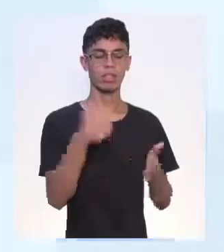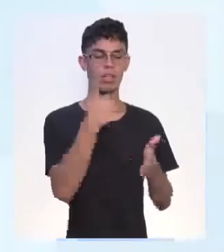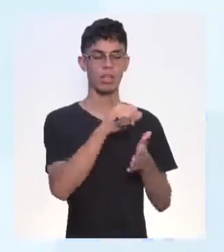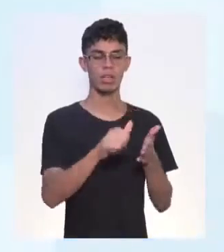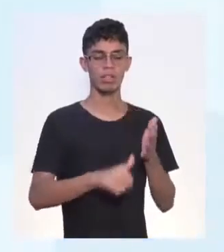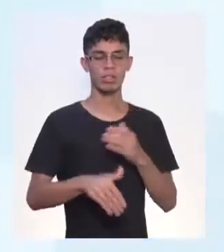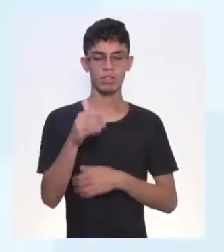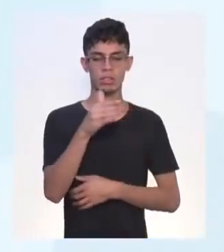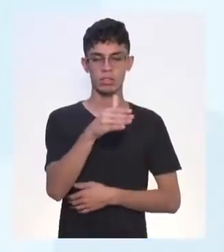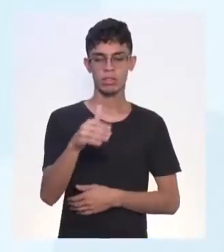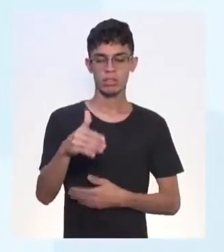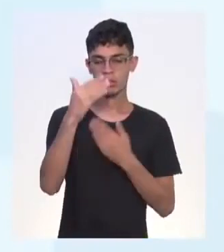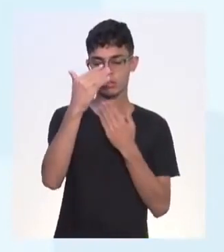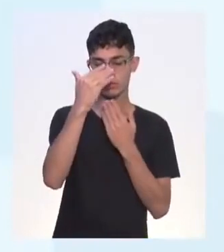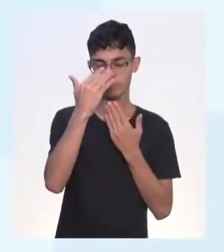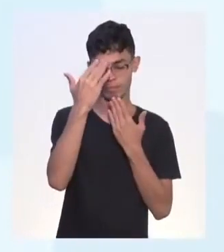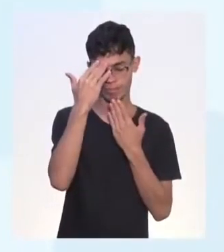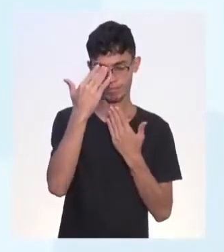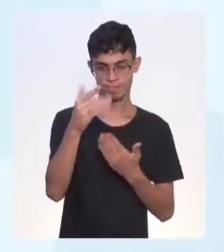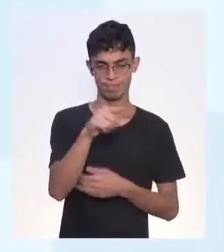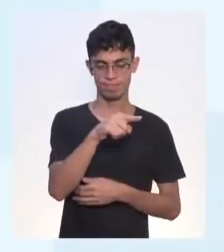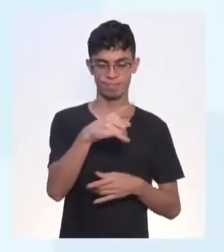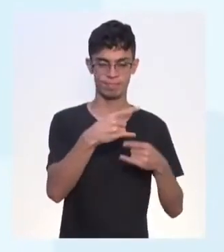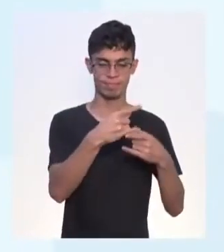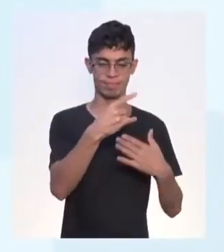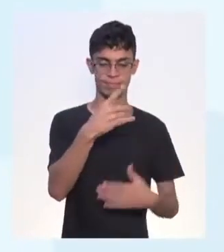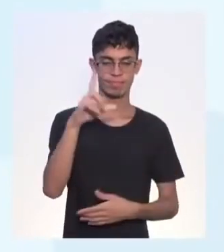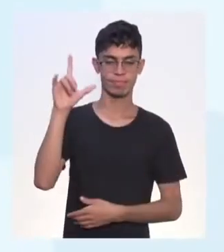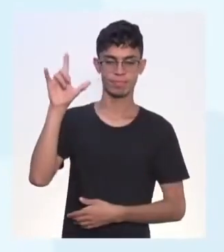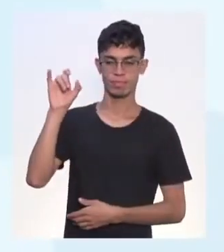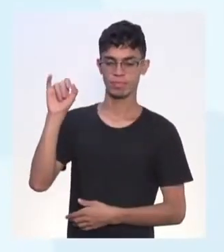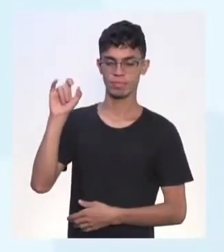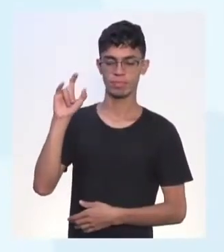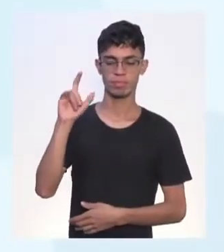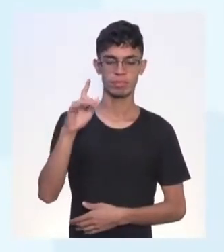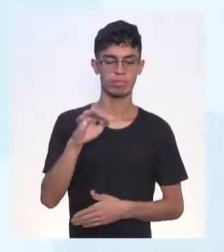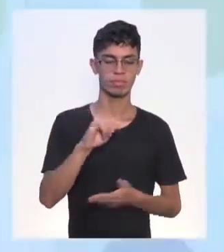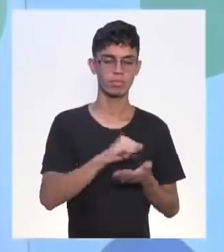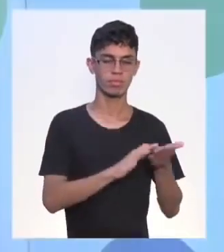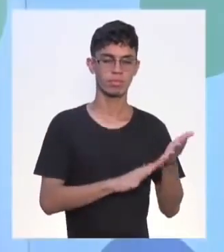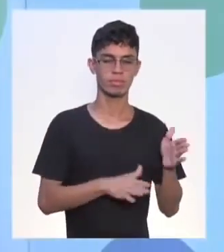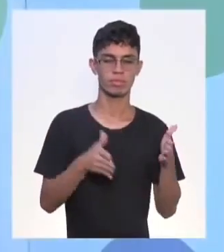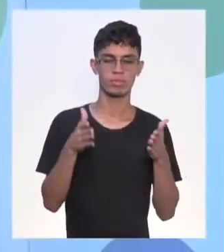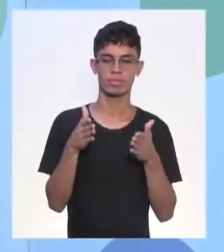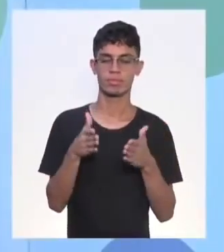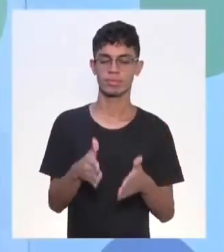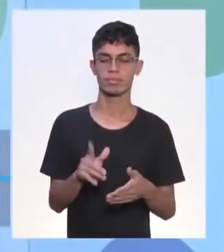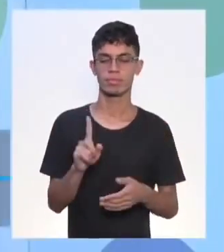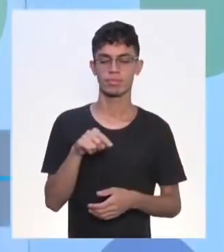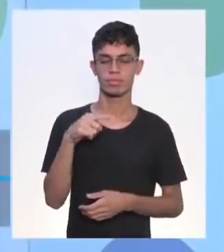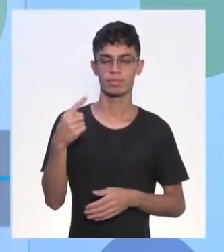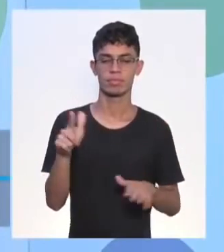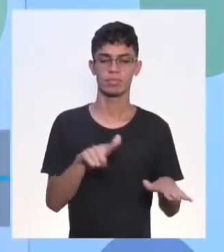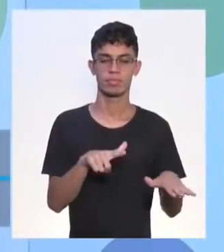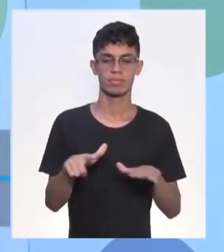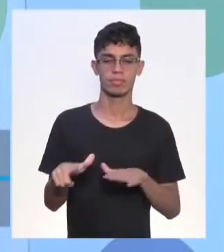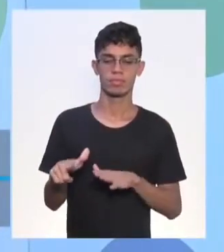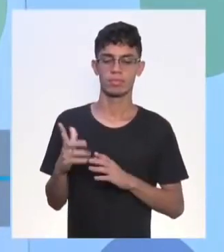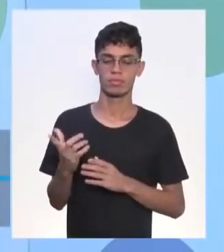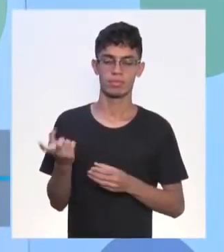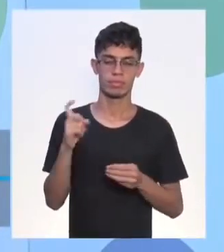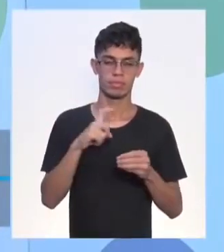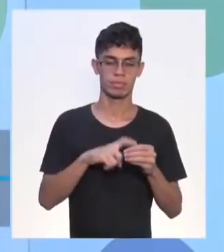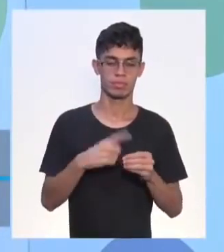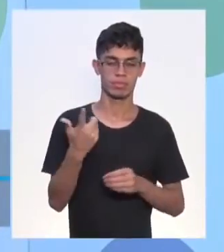lá no nosso Instagram também, colocando o que vocês acharam da aula, falando sobre os exercícios da aula de hoje. E na semana que vem a gente já vai estar de